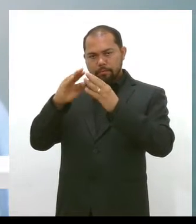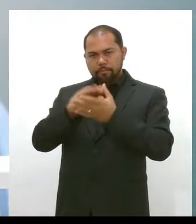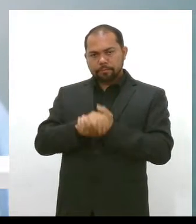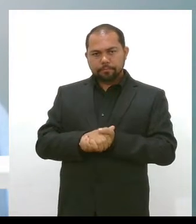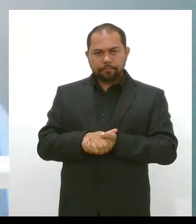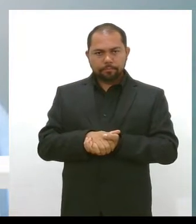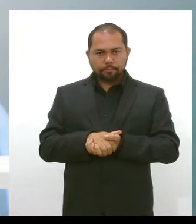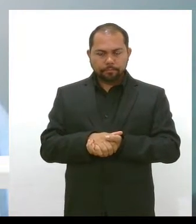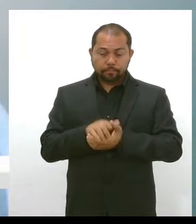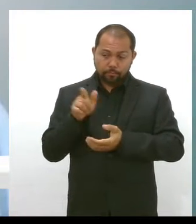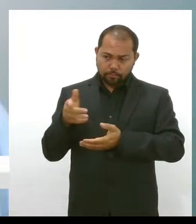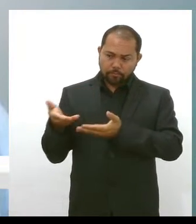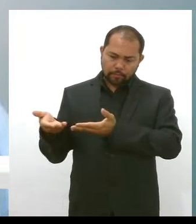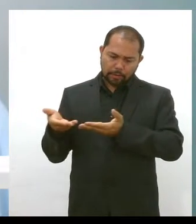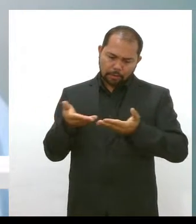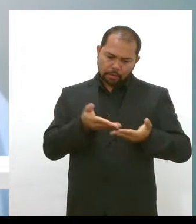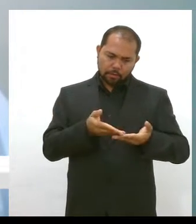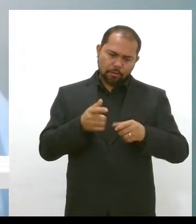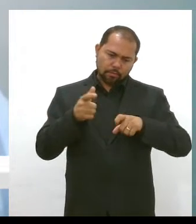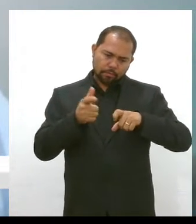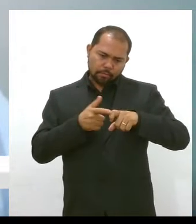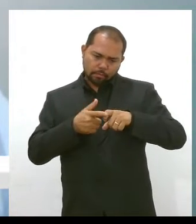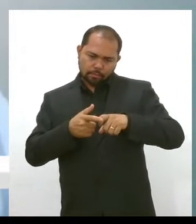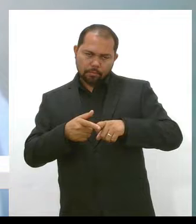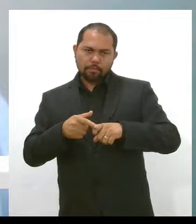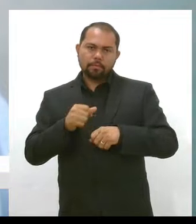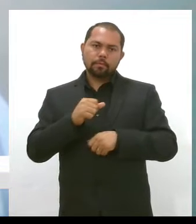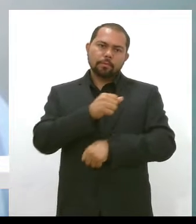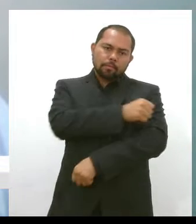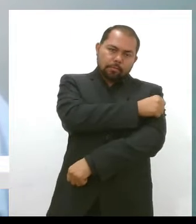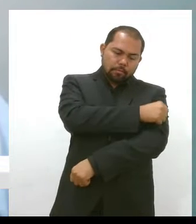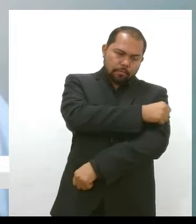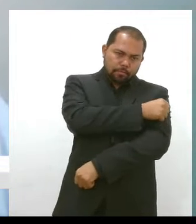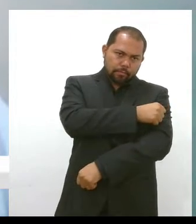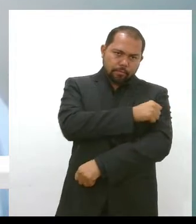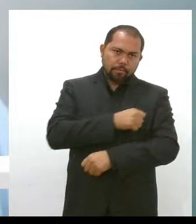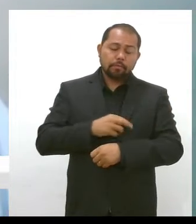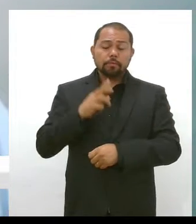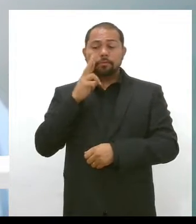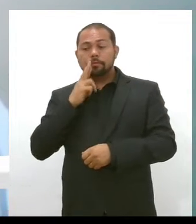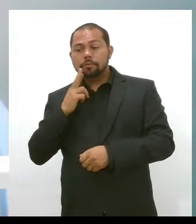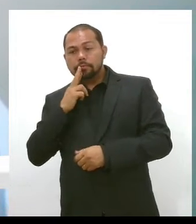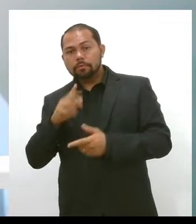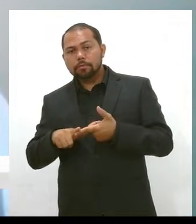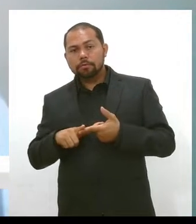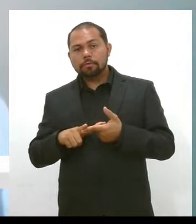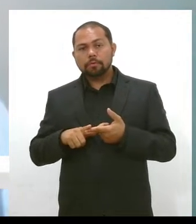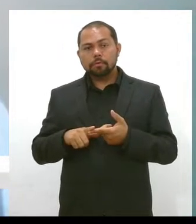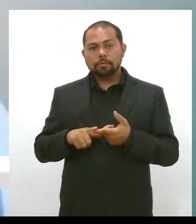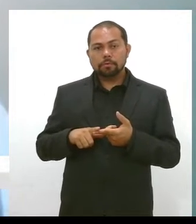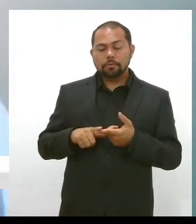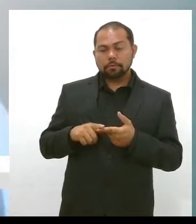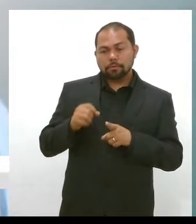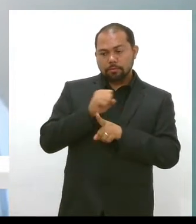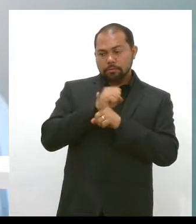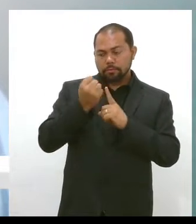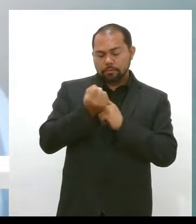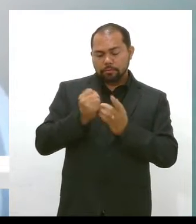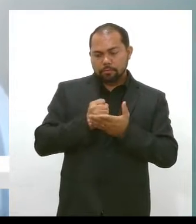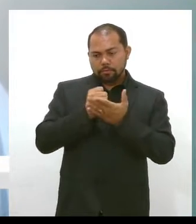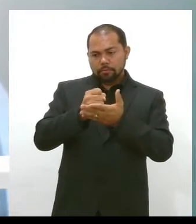do médico, né, do enfermeiro, do dentista, do assistente social, enfim, da equipe de